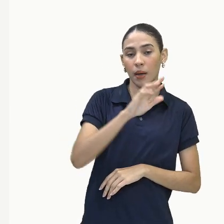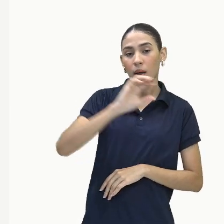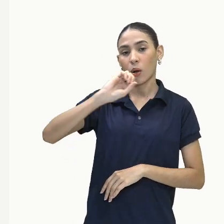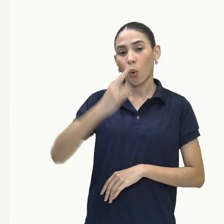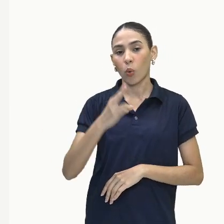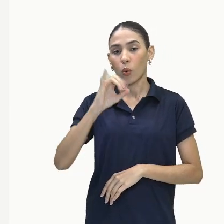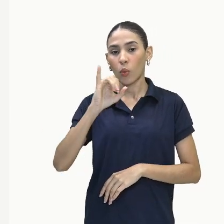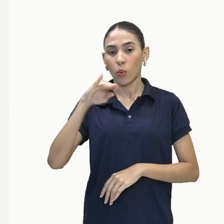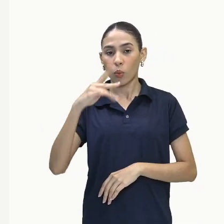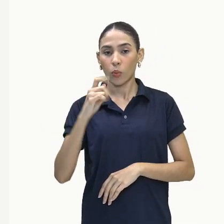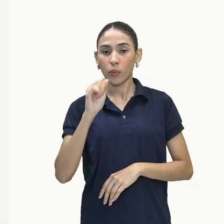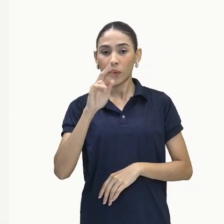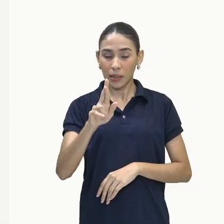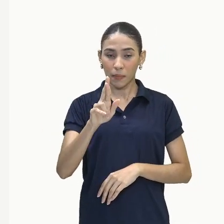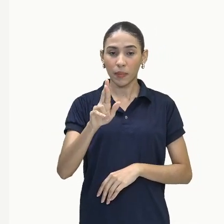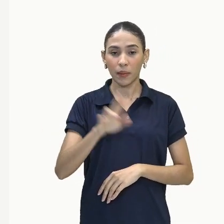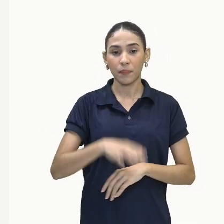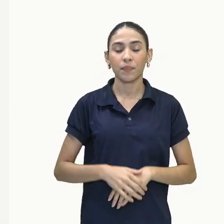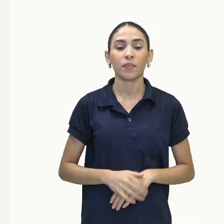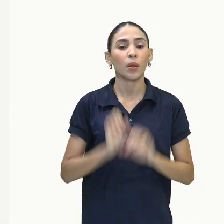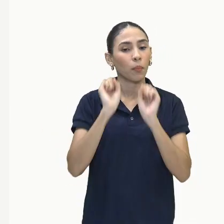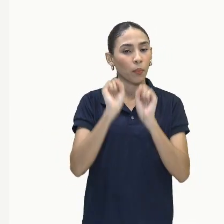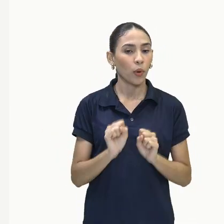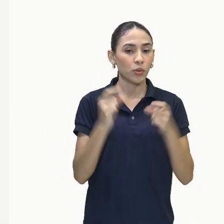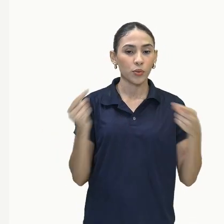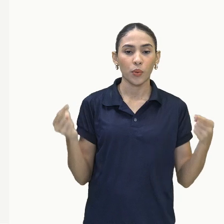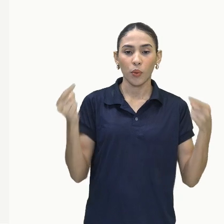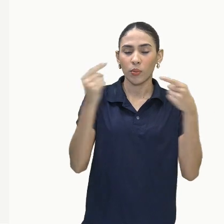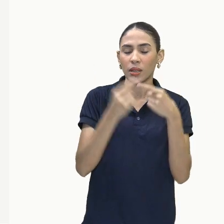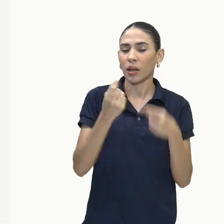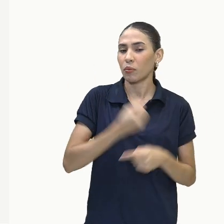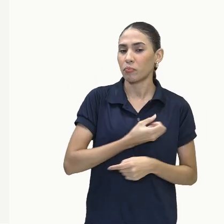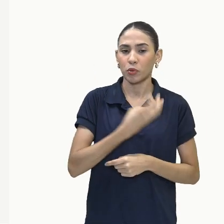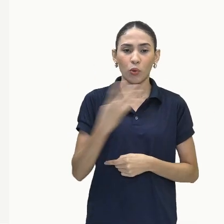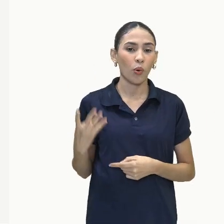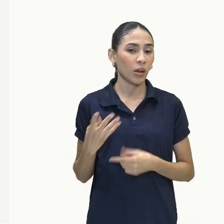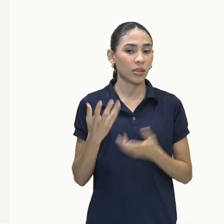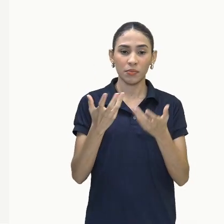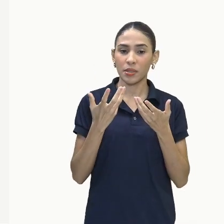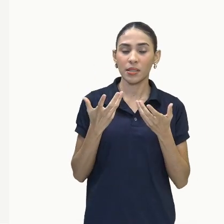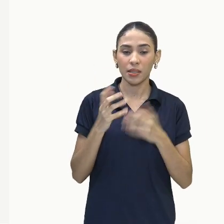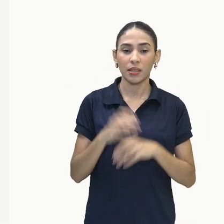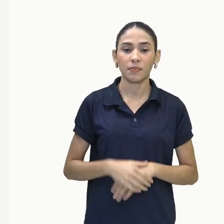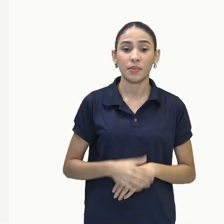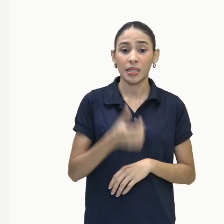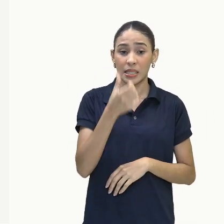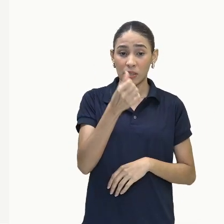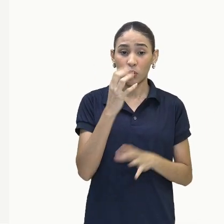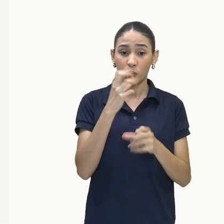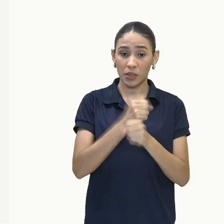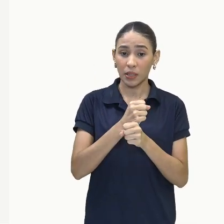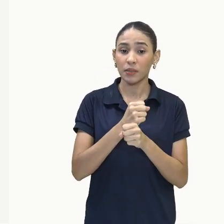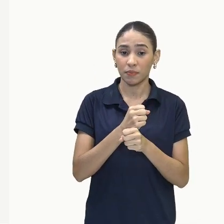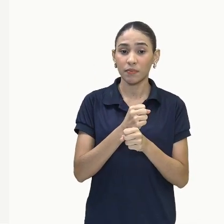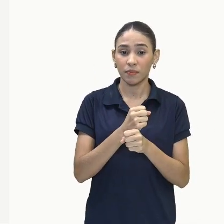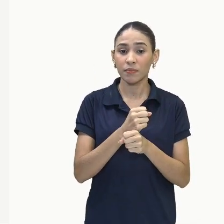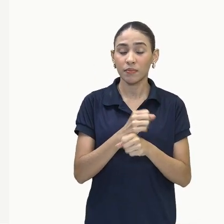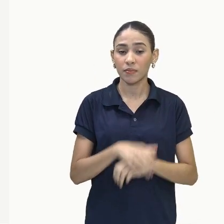da Manuela, elas podem formar quantas combinações que dá exatamente 6?